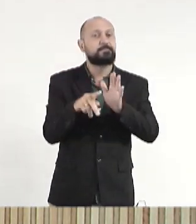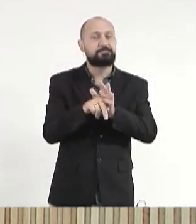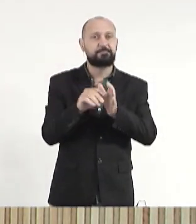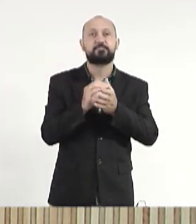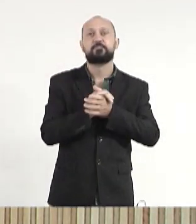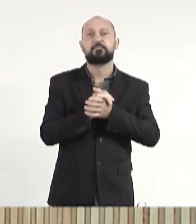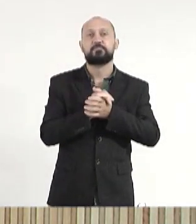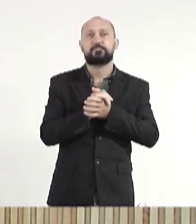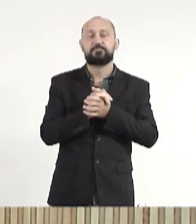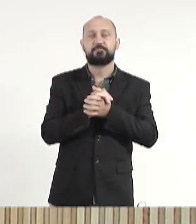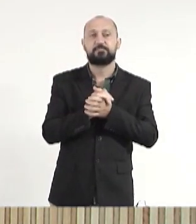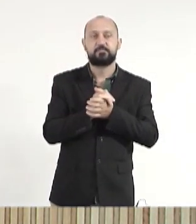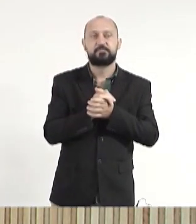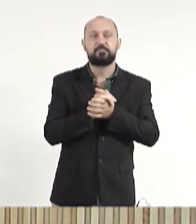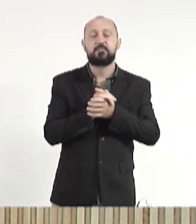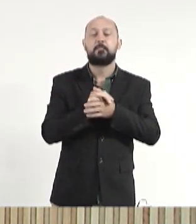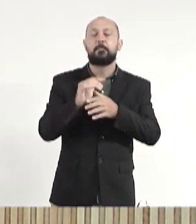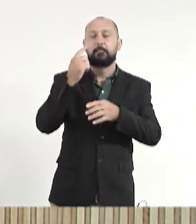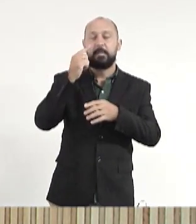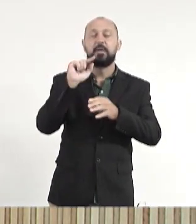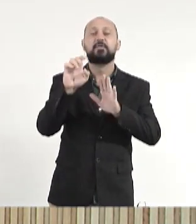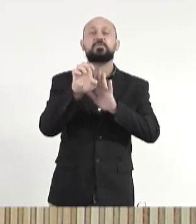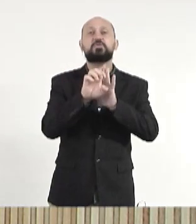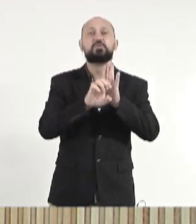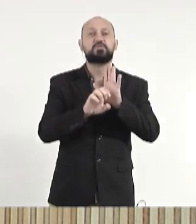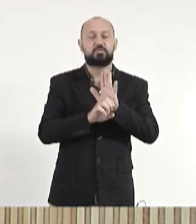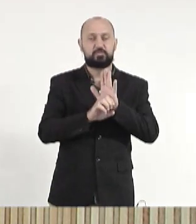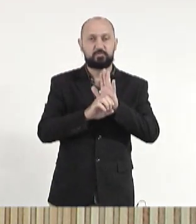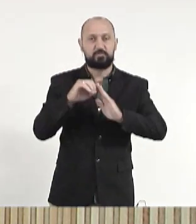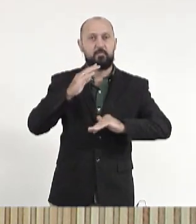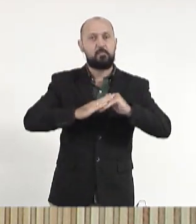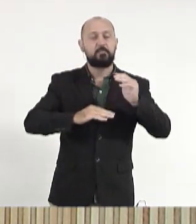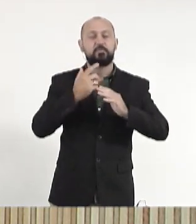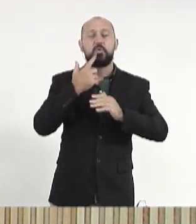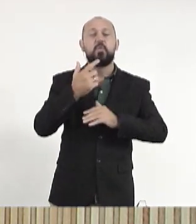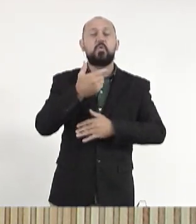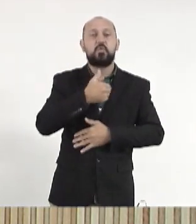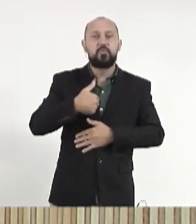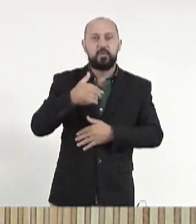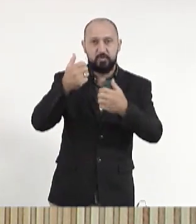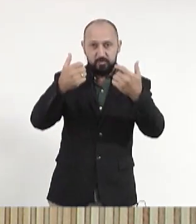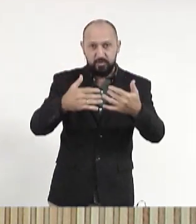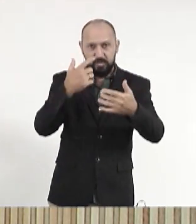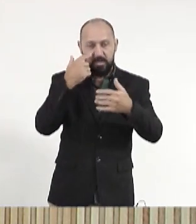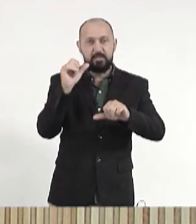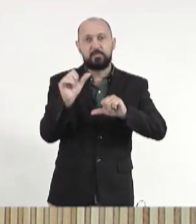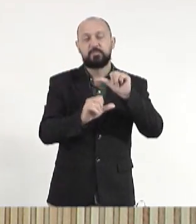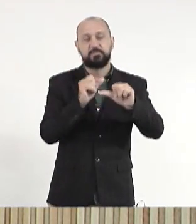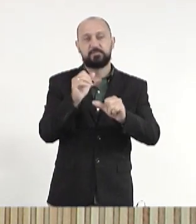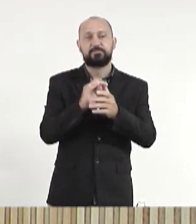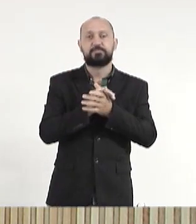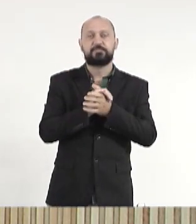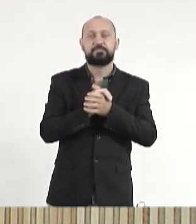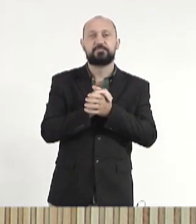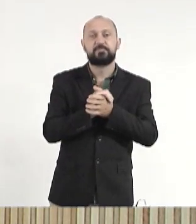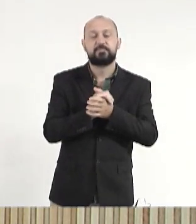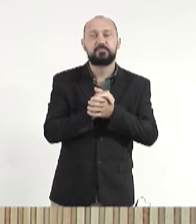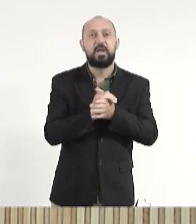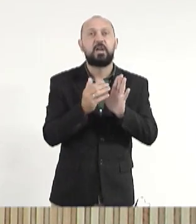Previdência Social, para o Estatuto dos Servidores. Por quê? O governo justifica que a reforma da Previdência